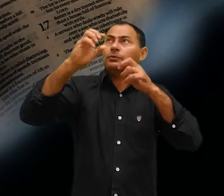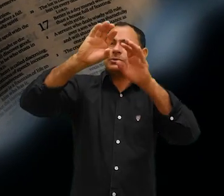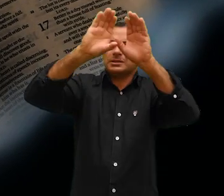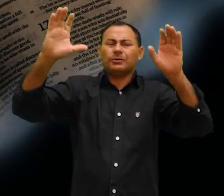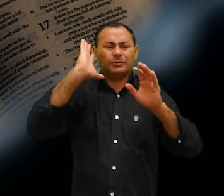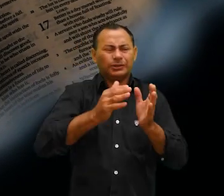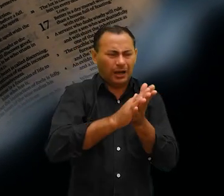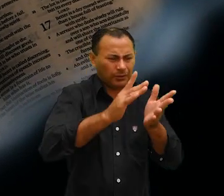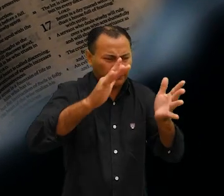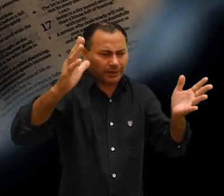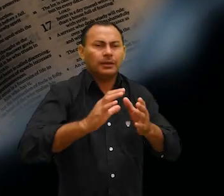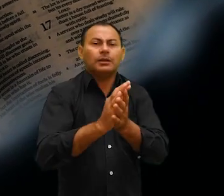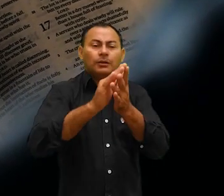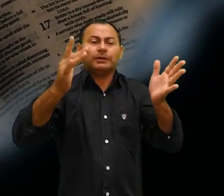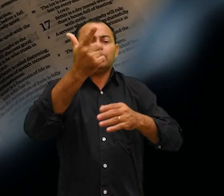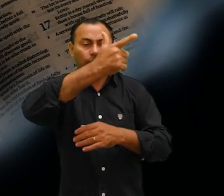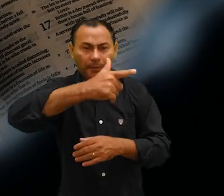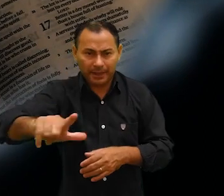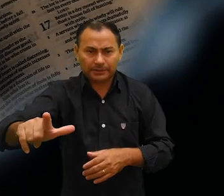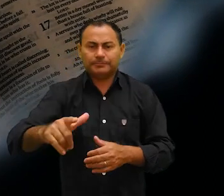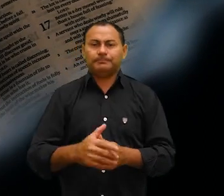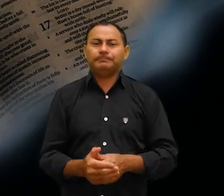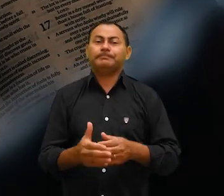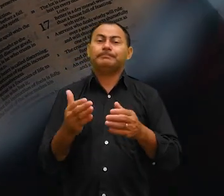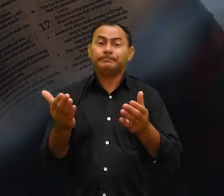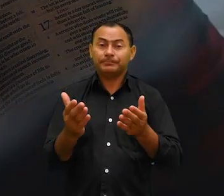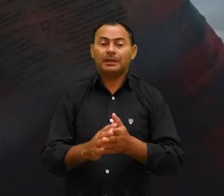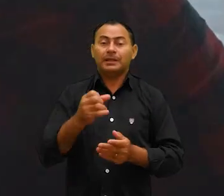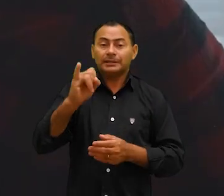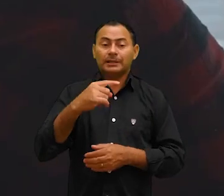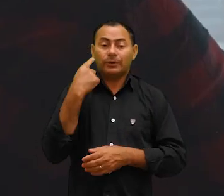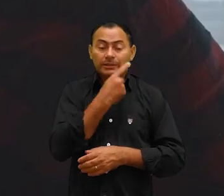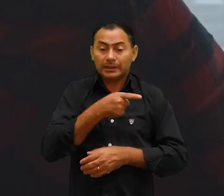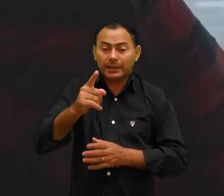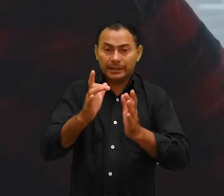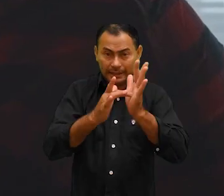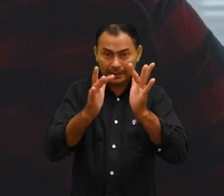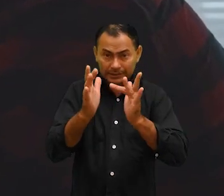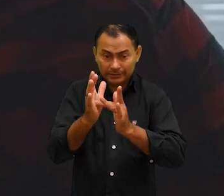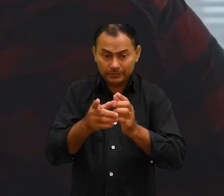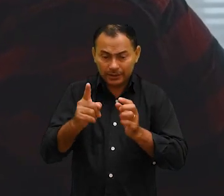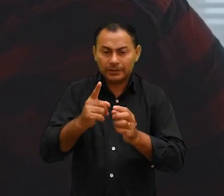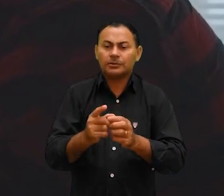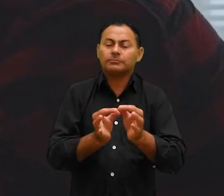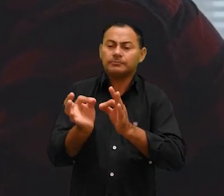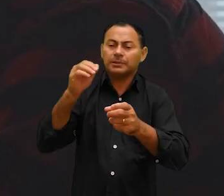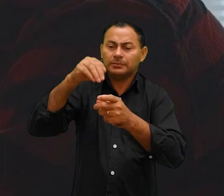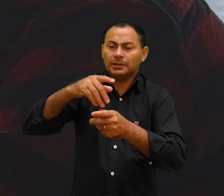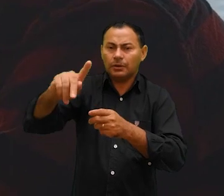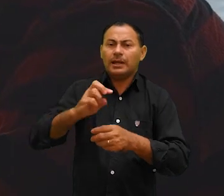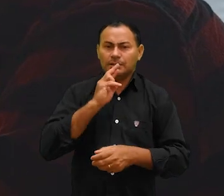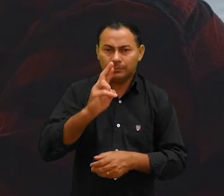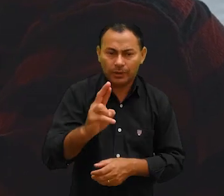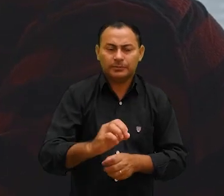"Eu já o glorifiquei e o glorificarei novamente." Se formos até Cristo para sermos parte da sua solução e da